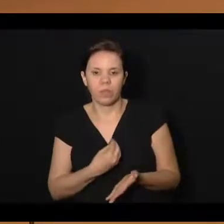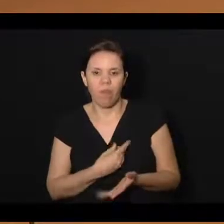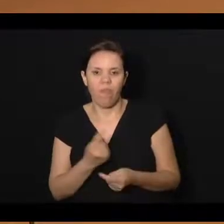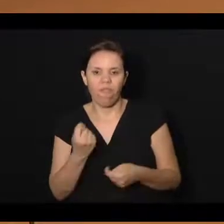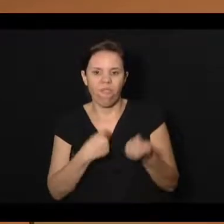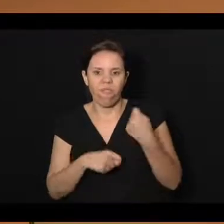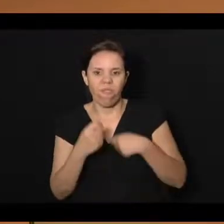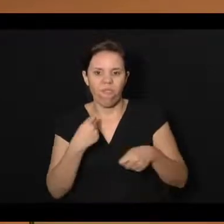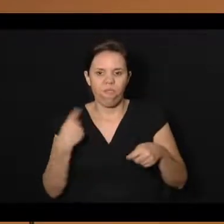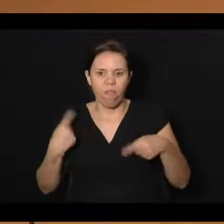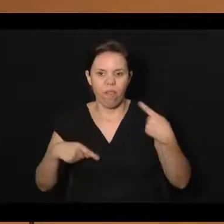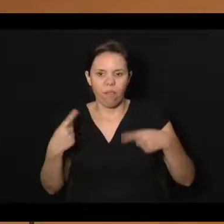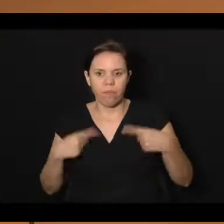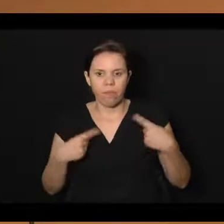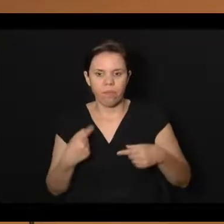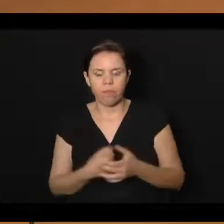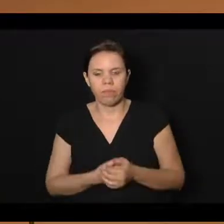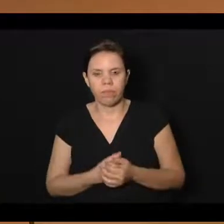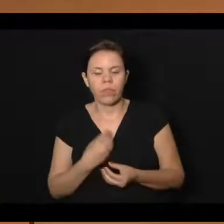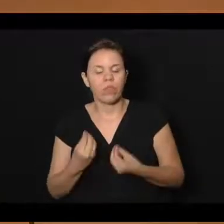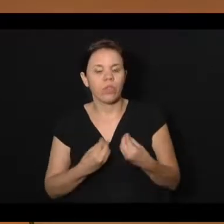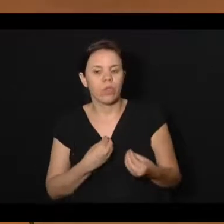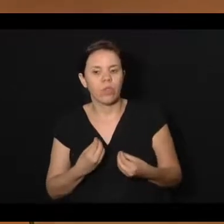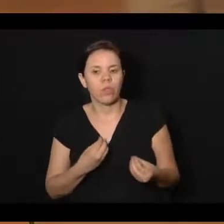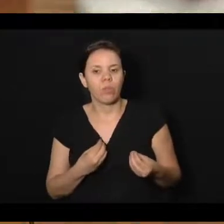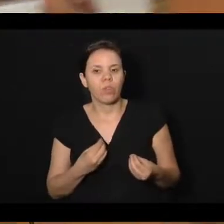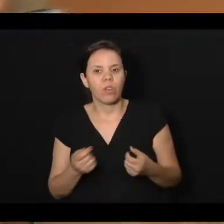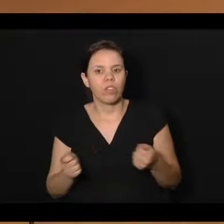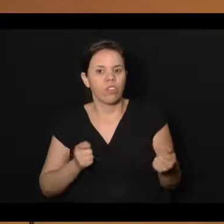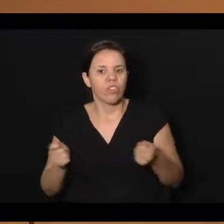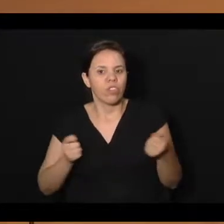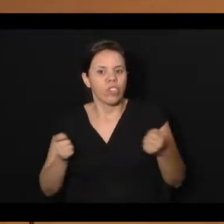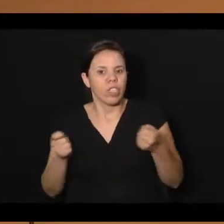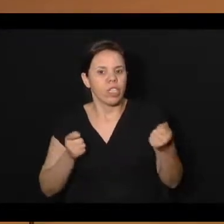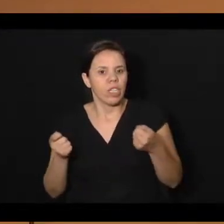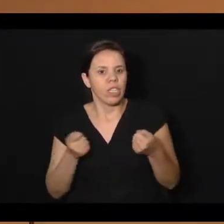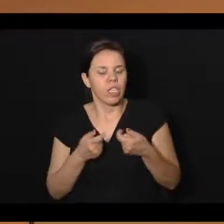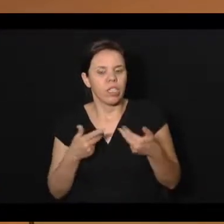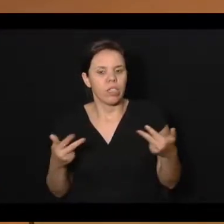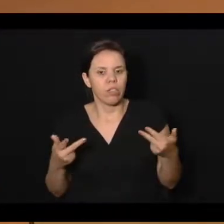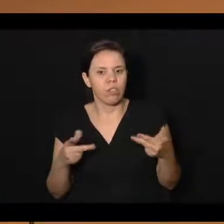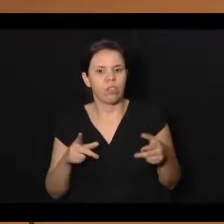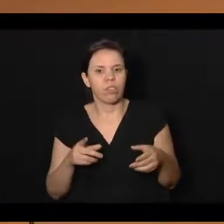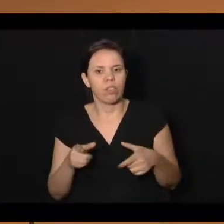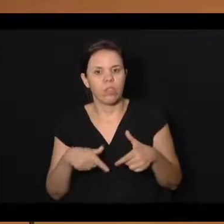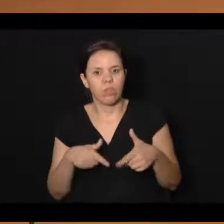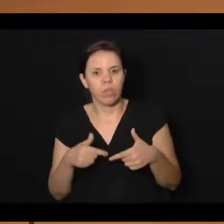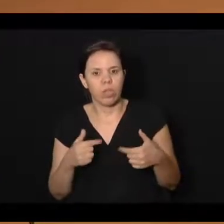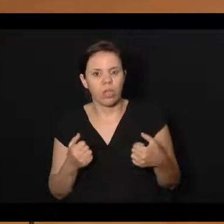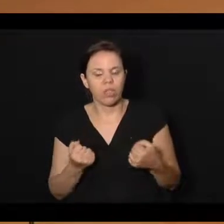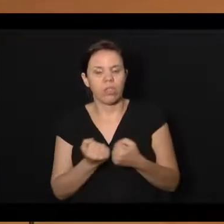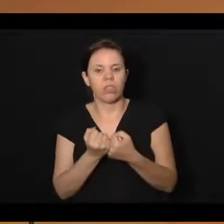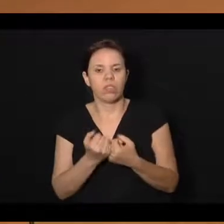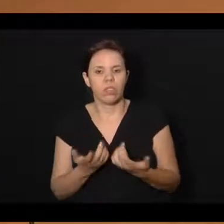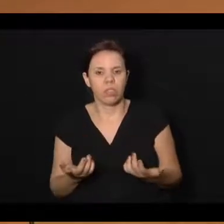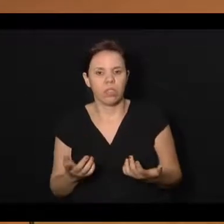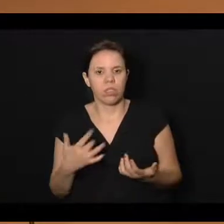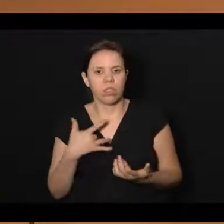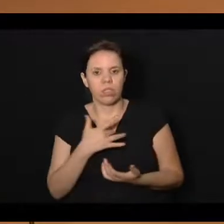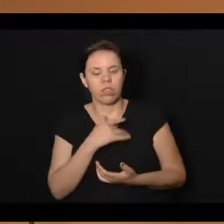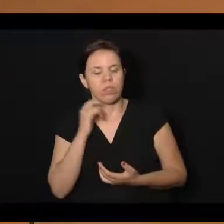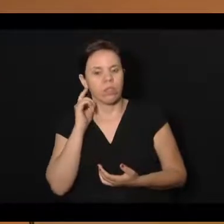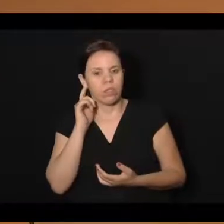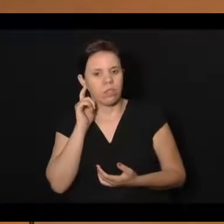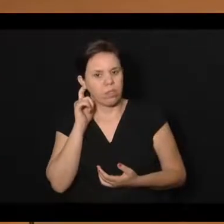política enfim né e como que a gente lida com isso né o serviço de assistência do trabalho da saúde da habitação